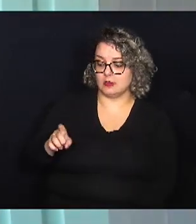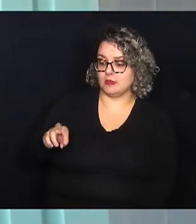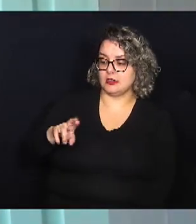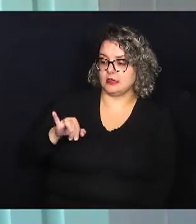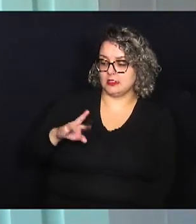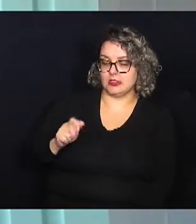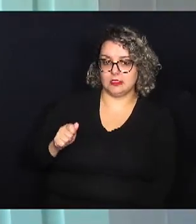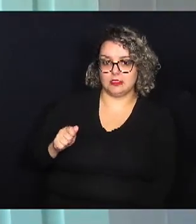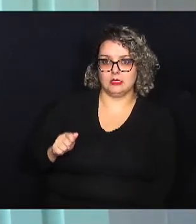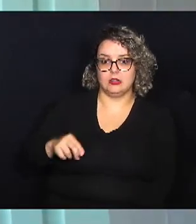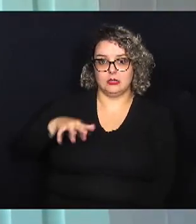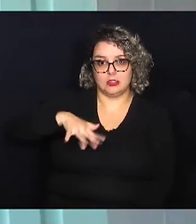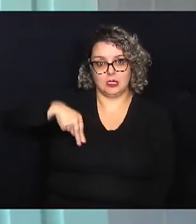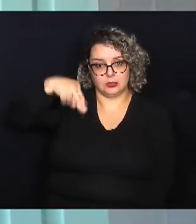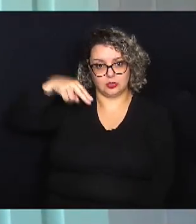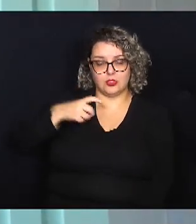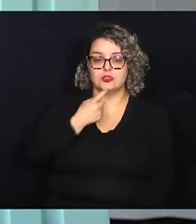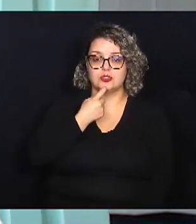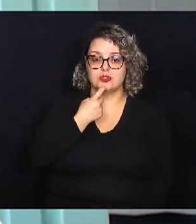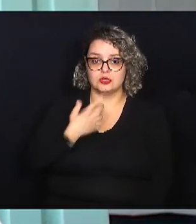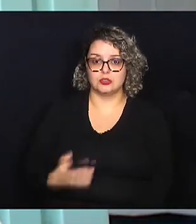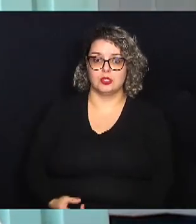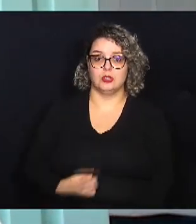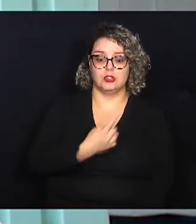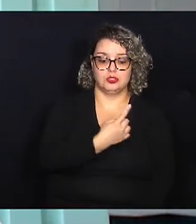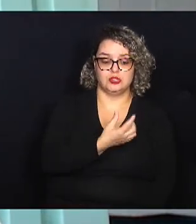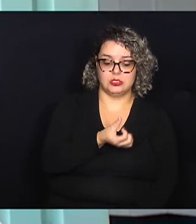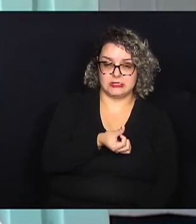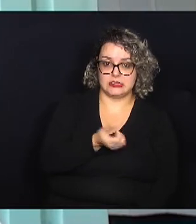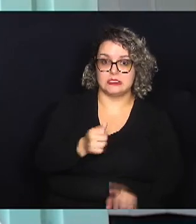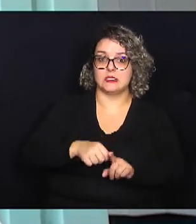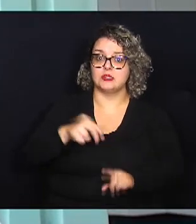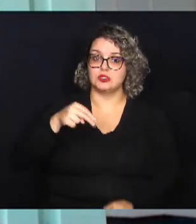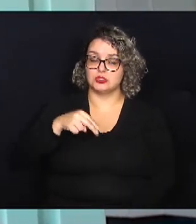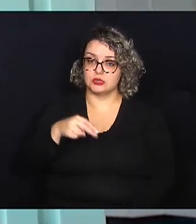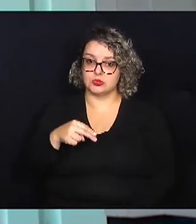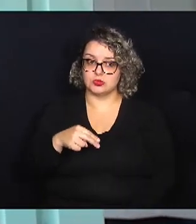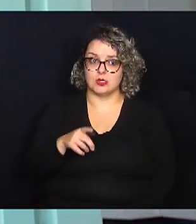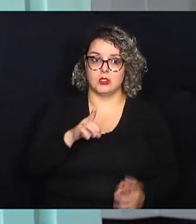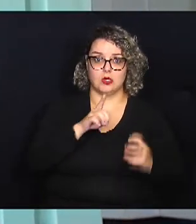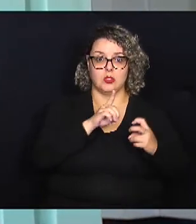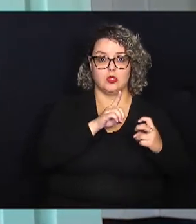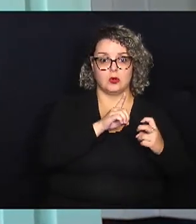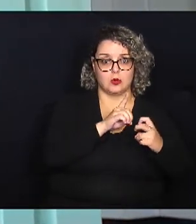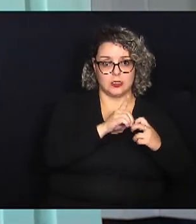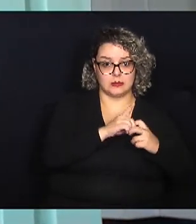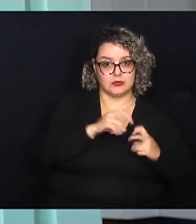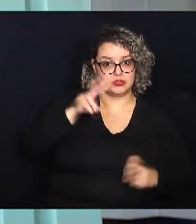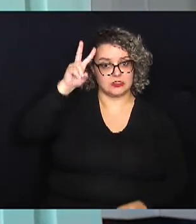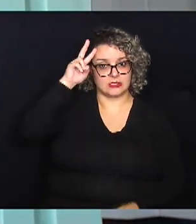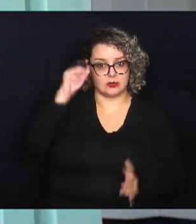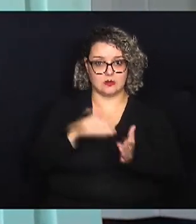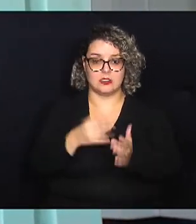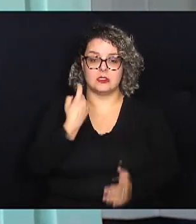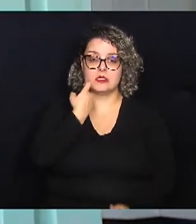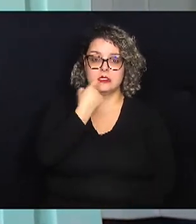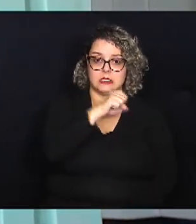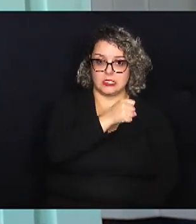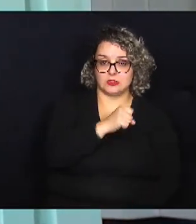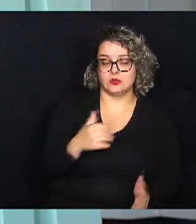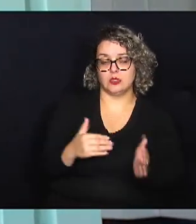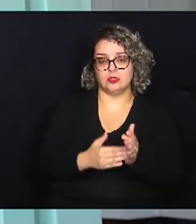na região norte da cidade, fica até o dia 16 de novembro, com atendimento de segunda a sexta-feira, das 8 da manhã